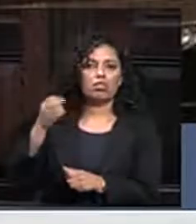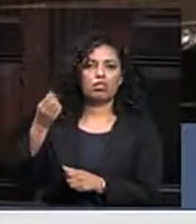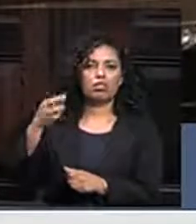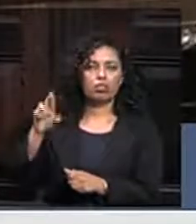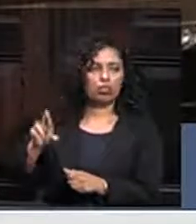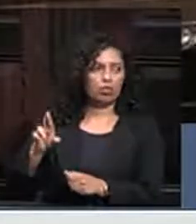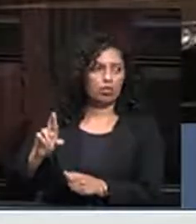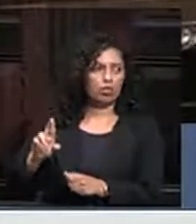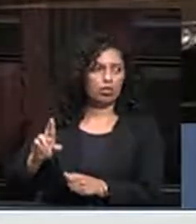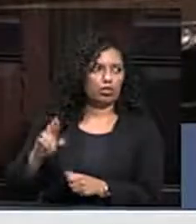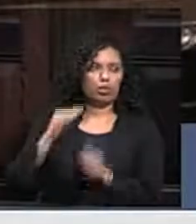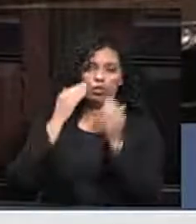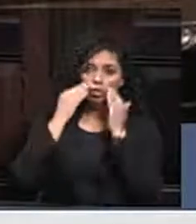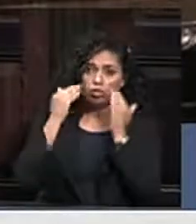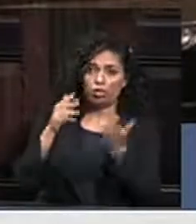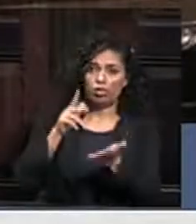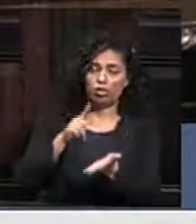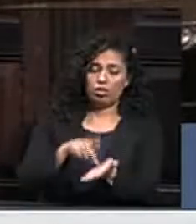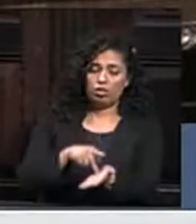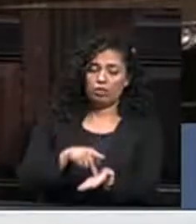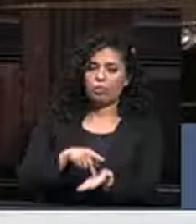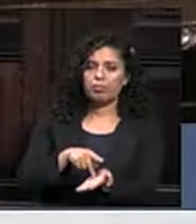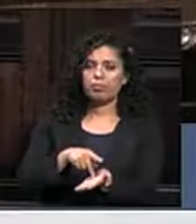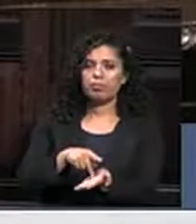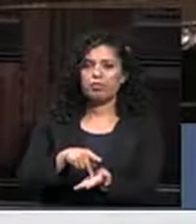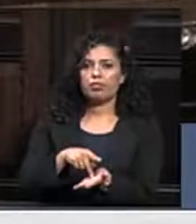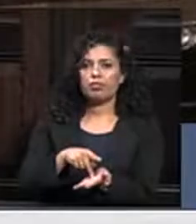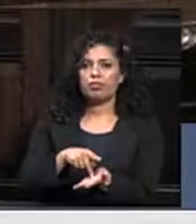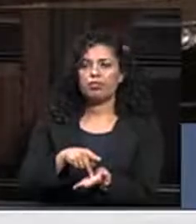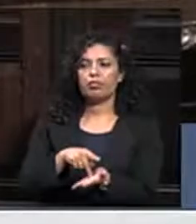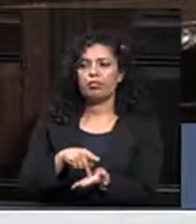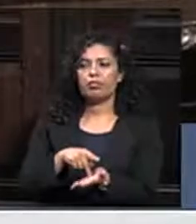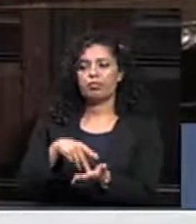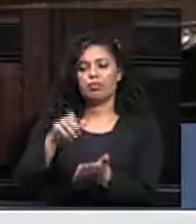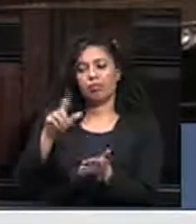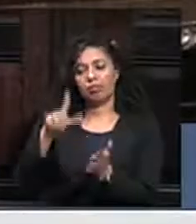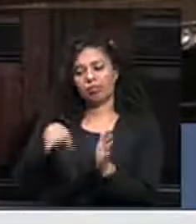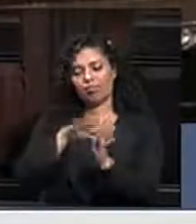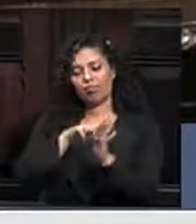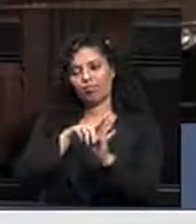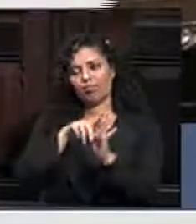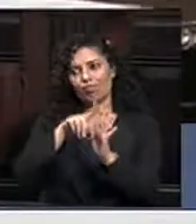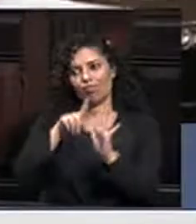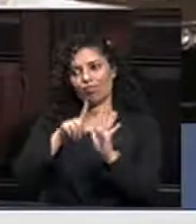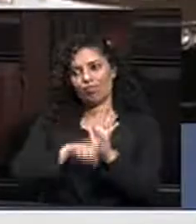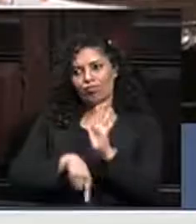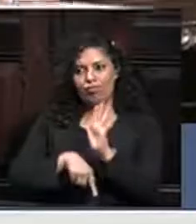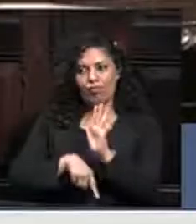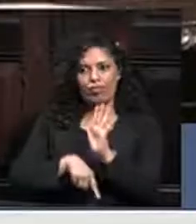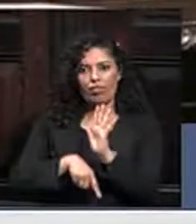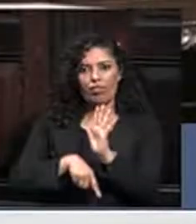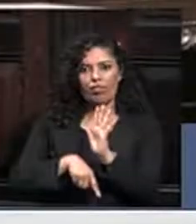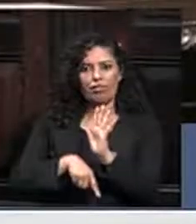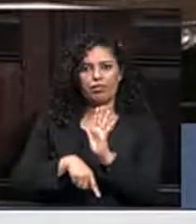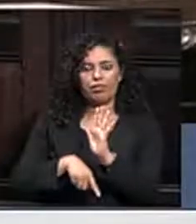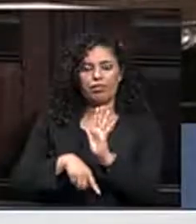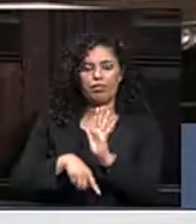que a realidade nos diz que o resultado foi inferior em menos de